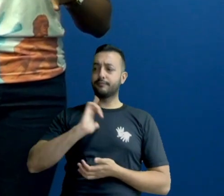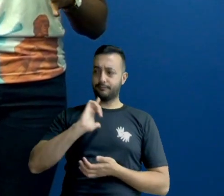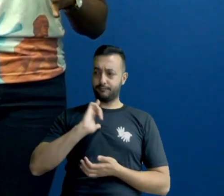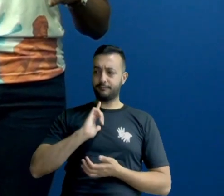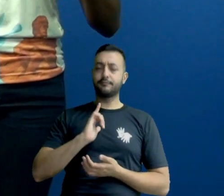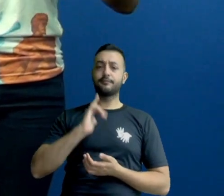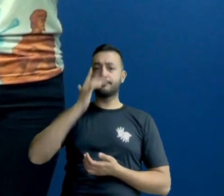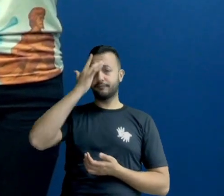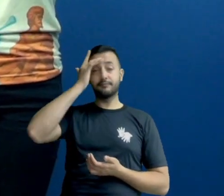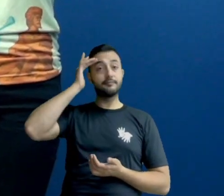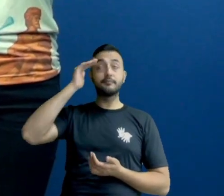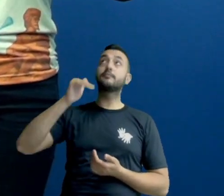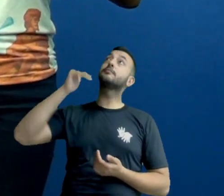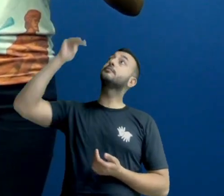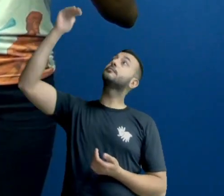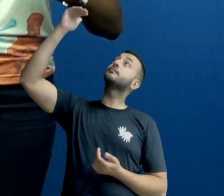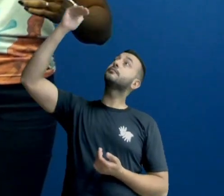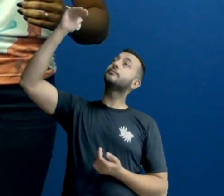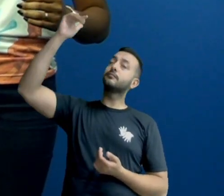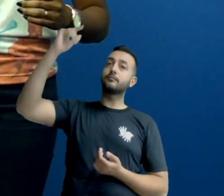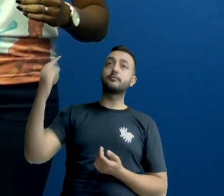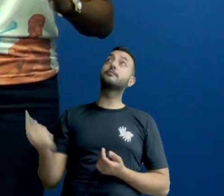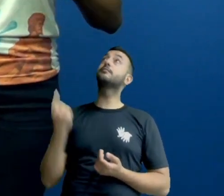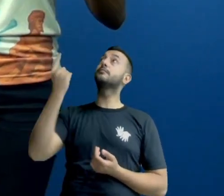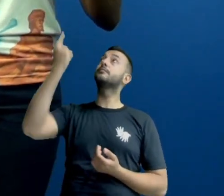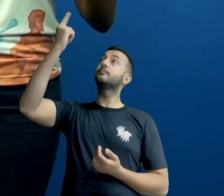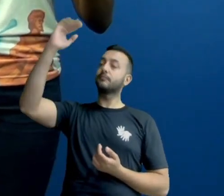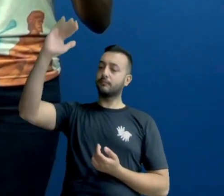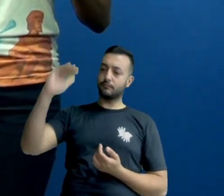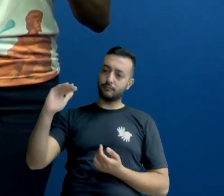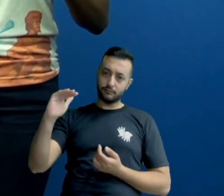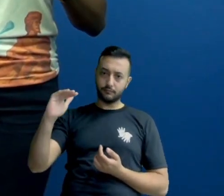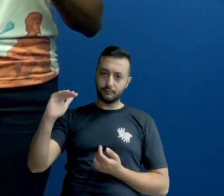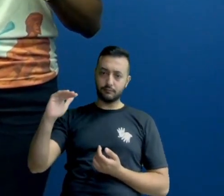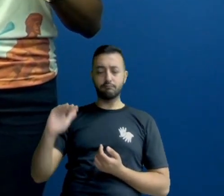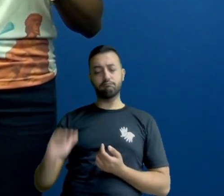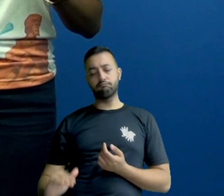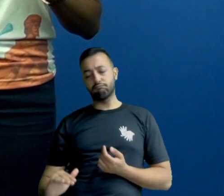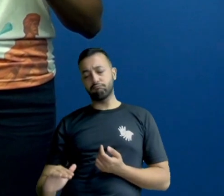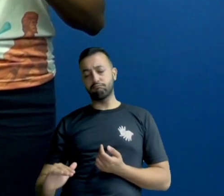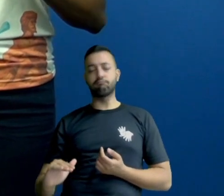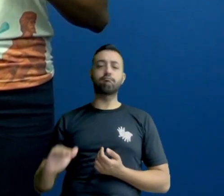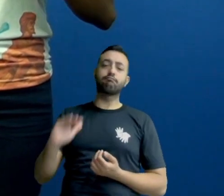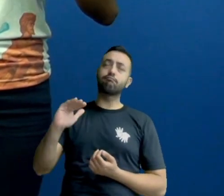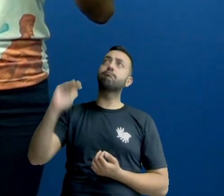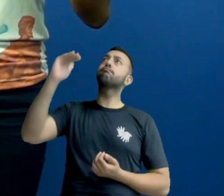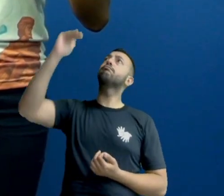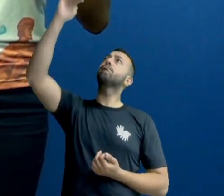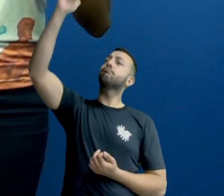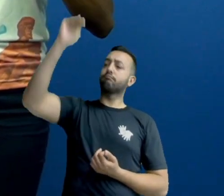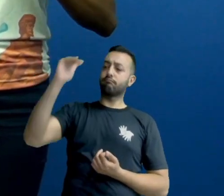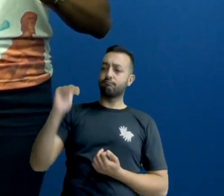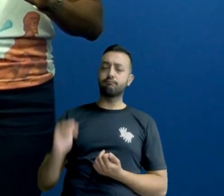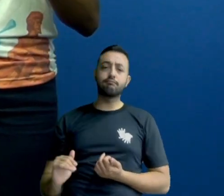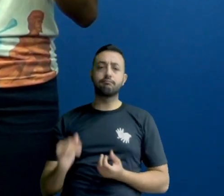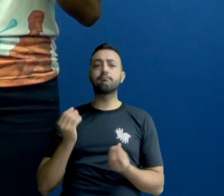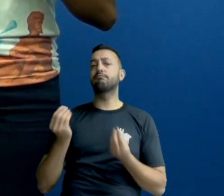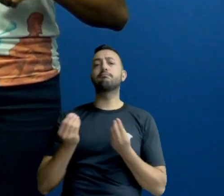quanto à estatura? Temos alto, baixo, médio. Então, como é que a gente vai saber um mais alto, mais